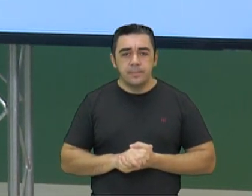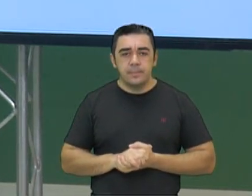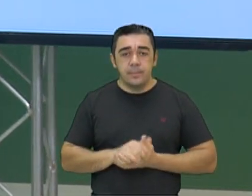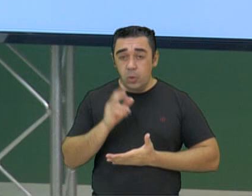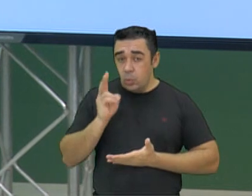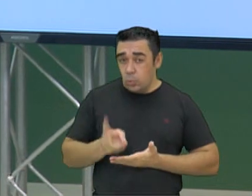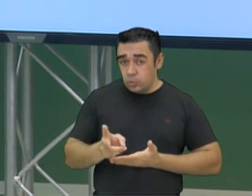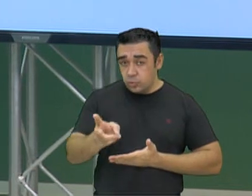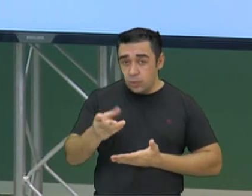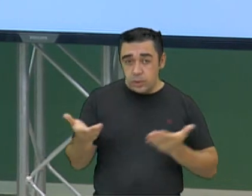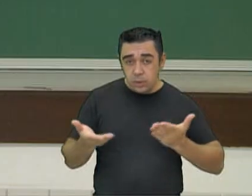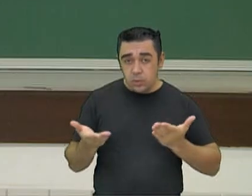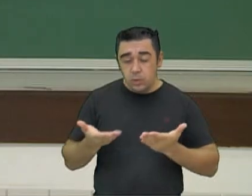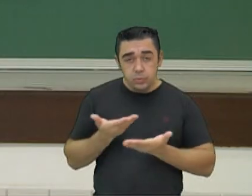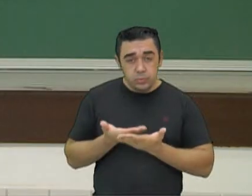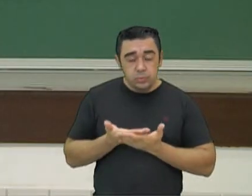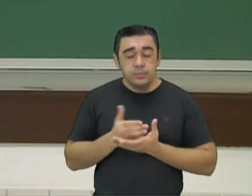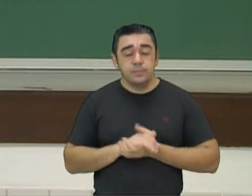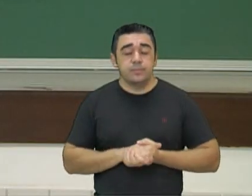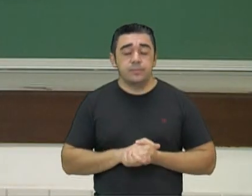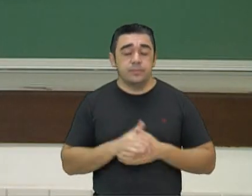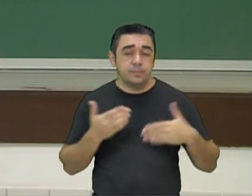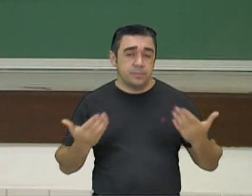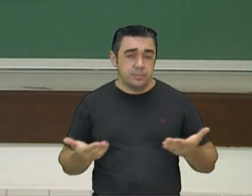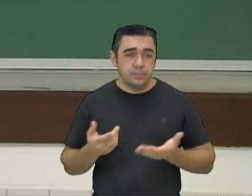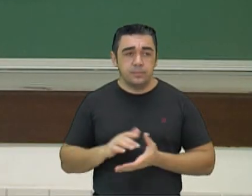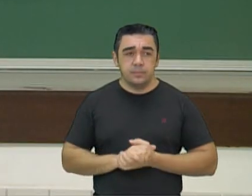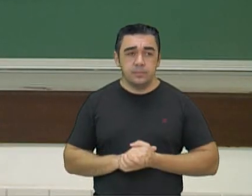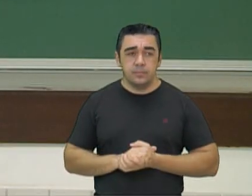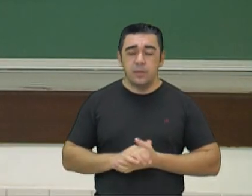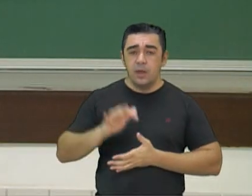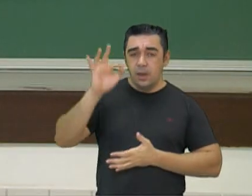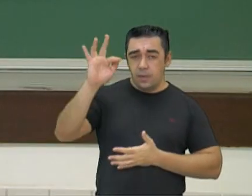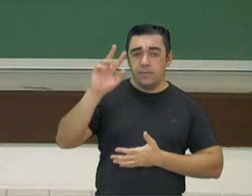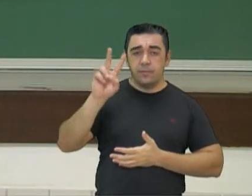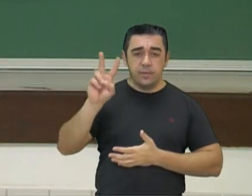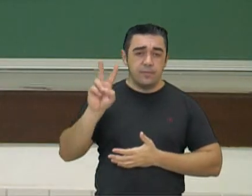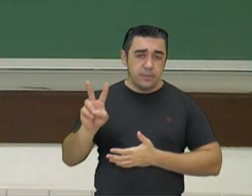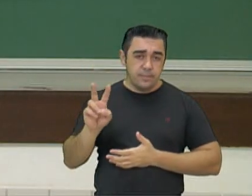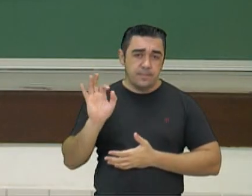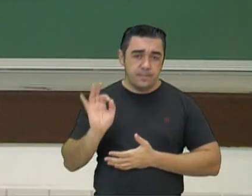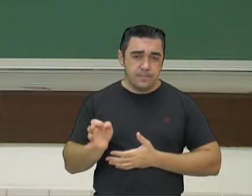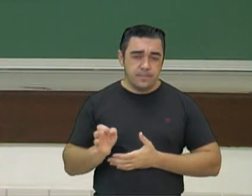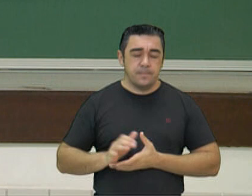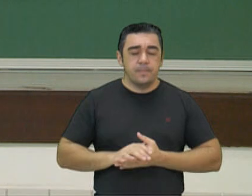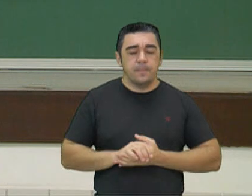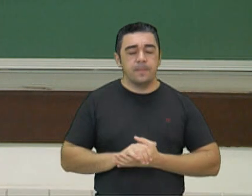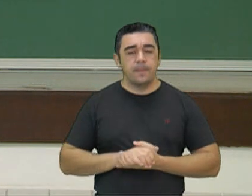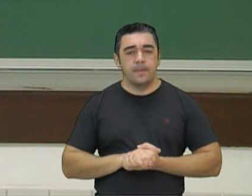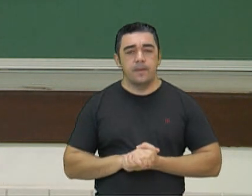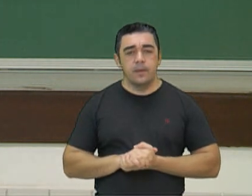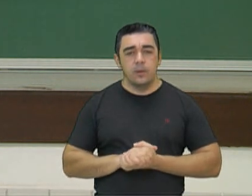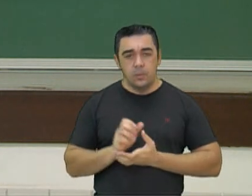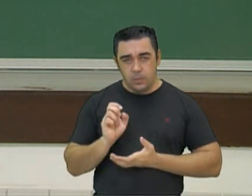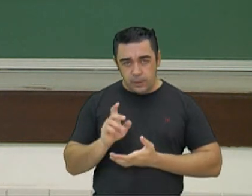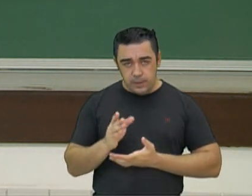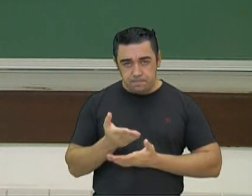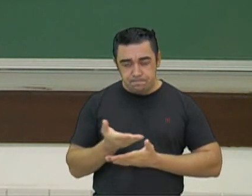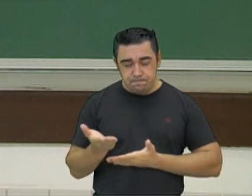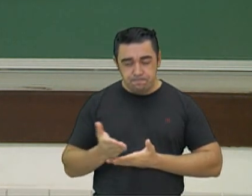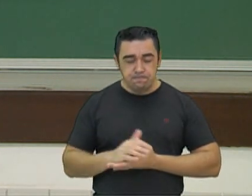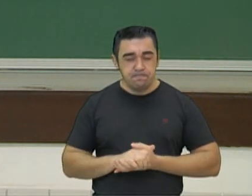dando continuidade aos nossos estudos aí. Então, falsa, verdadeira e verdadeira. Ok, meus